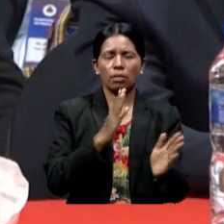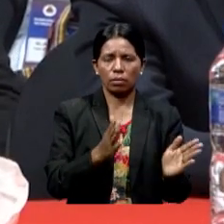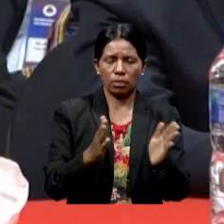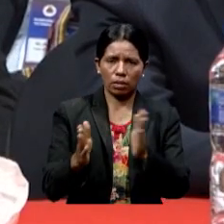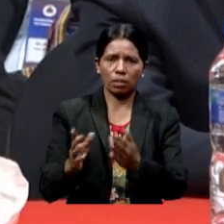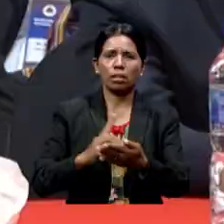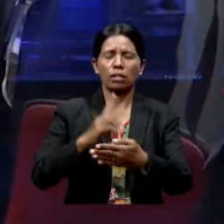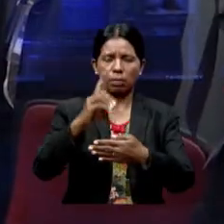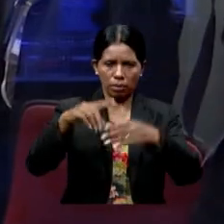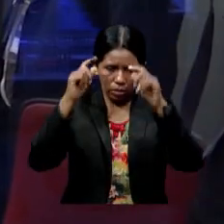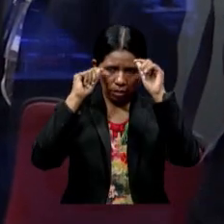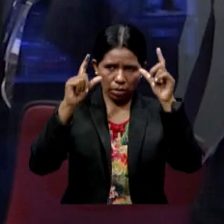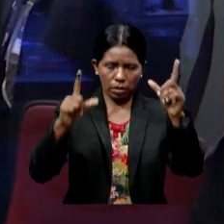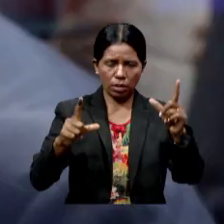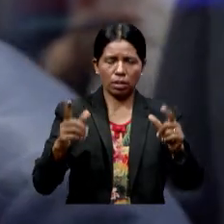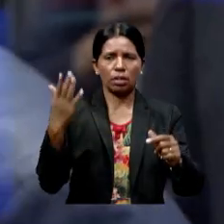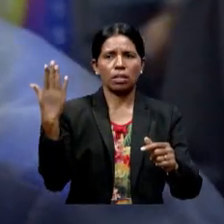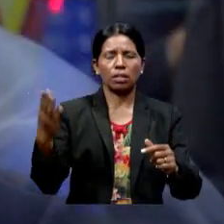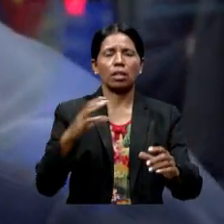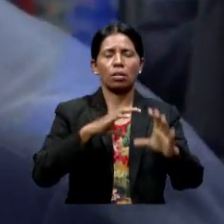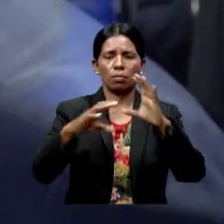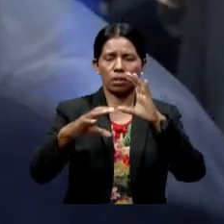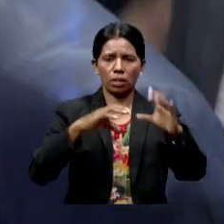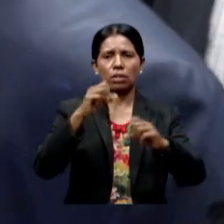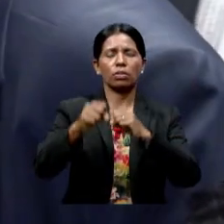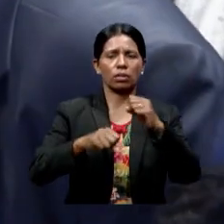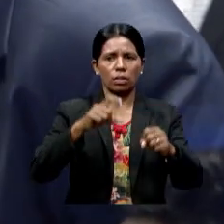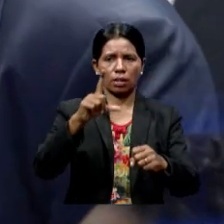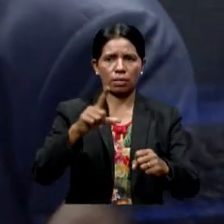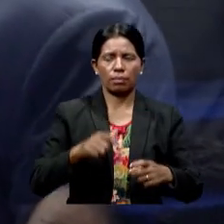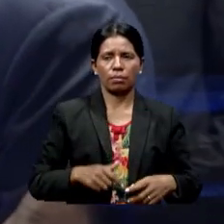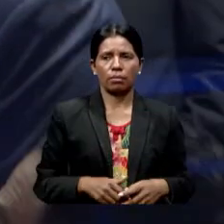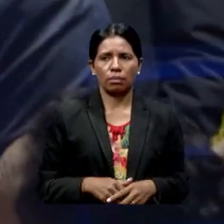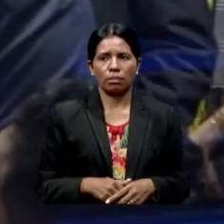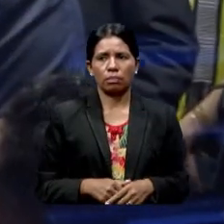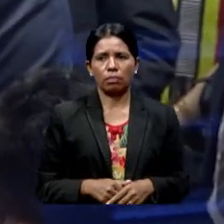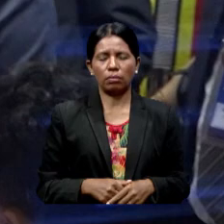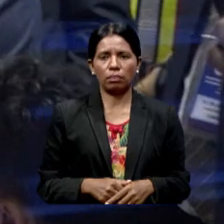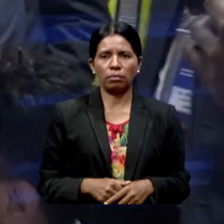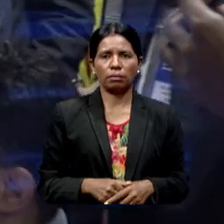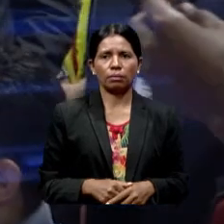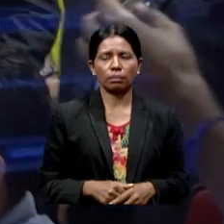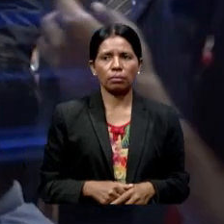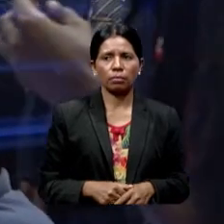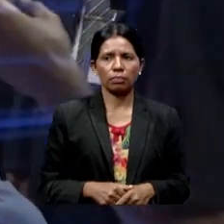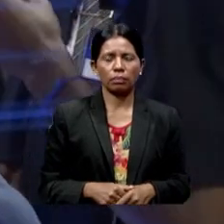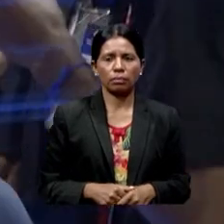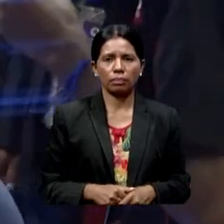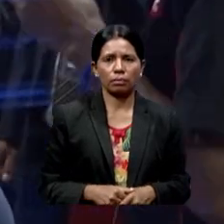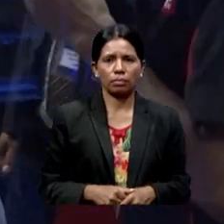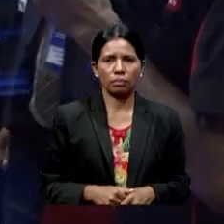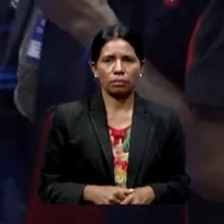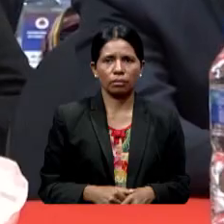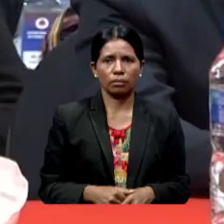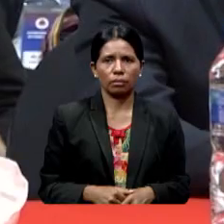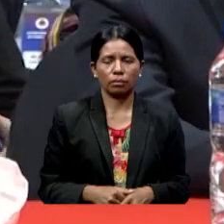desenvolvimento Timor-Lestenian e a área comunicação social. The first one, as I mentioned,